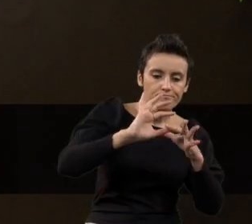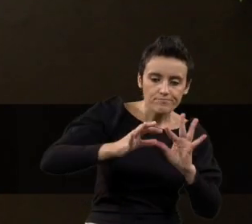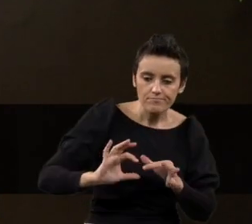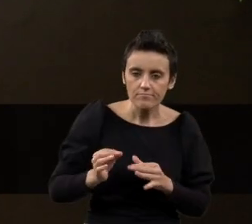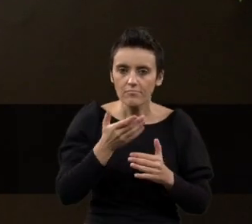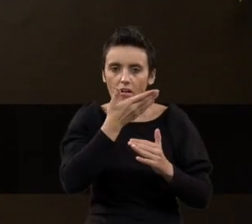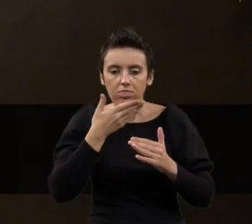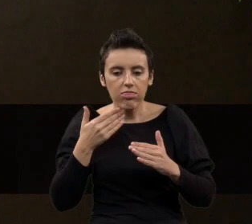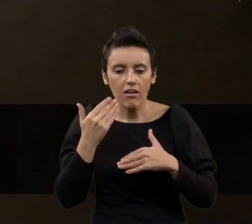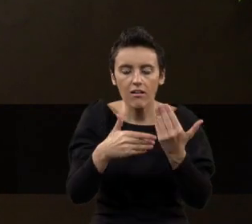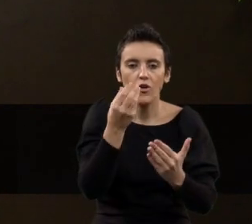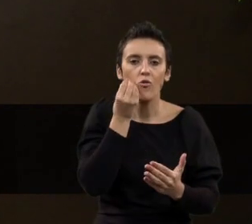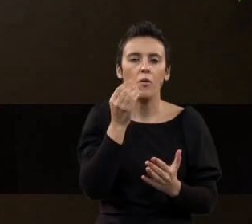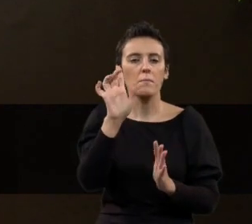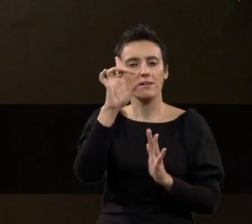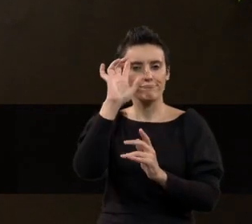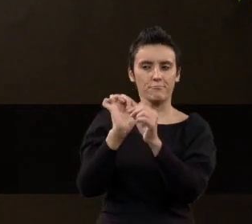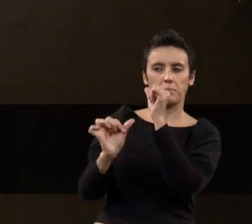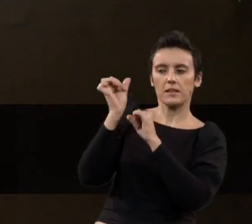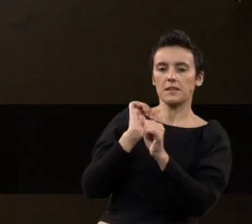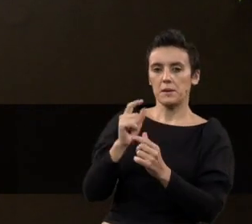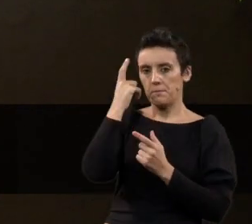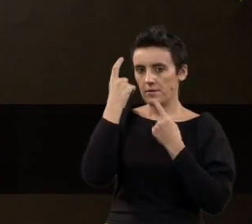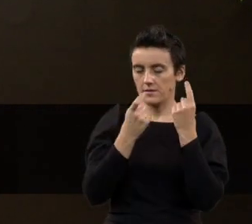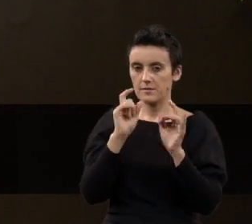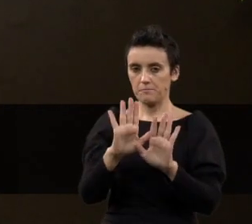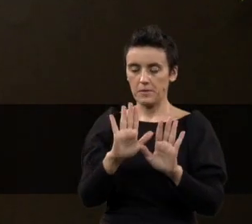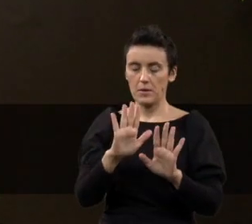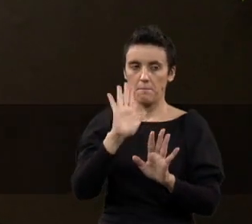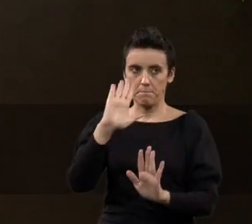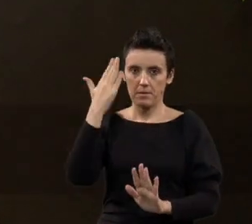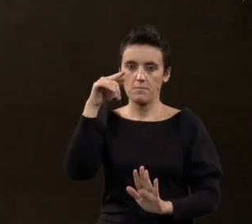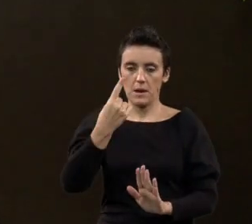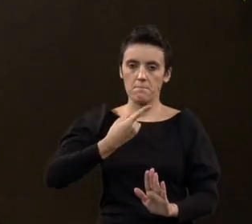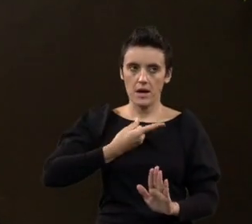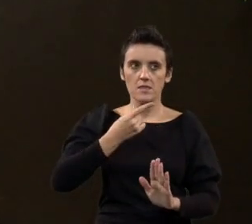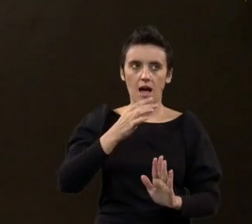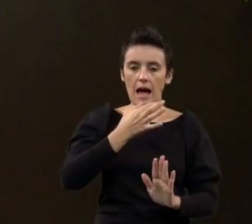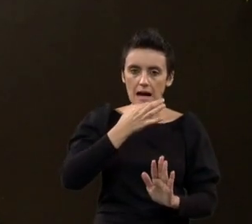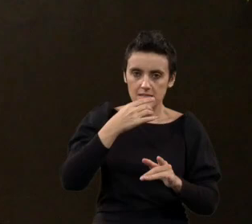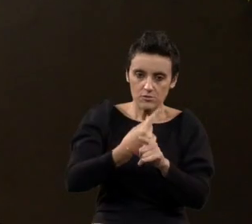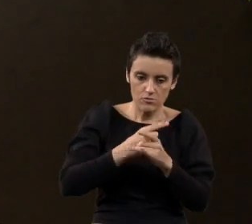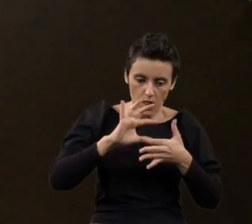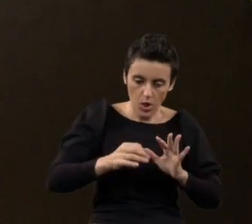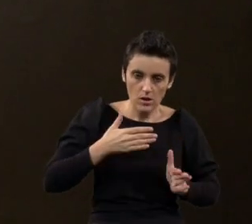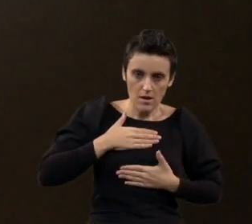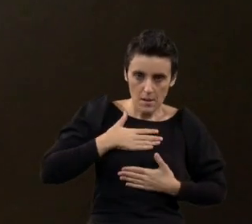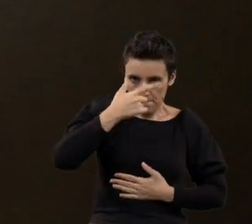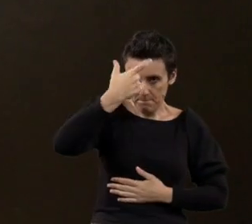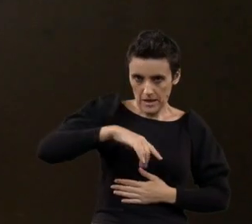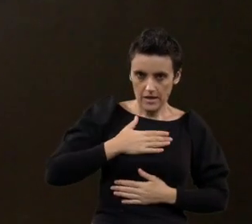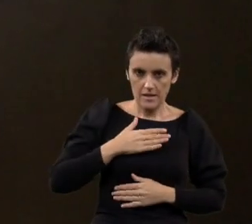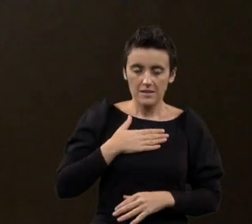voltar atrás e pensar que primeiro as coisas têm que fazer sentido para mim. Pronto,